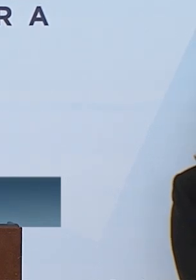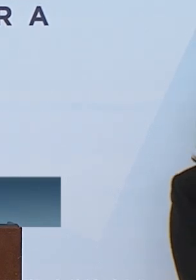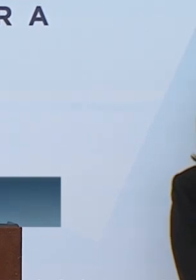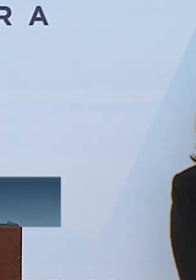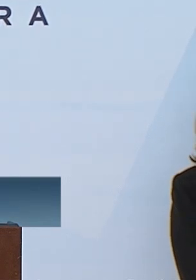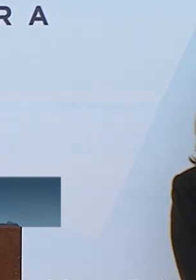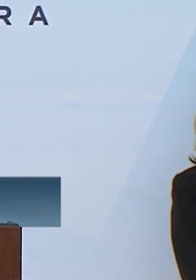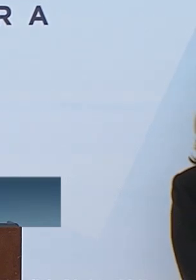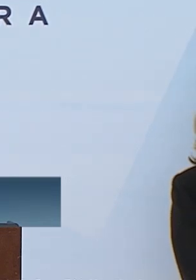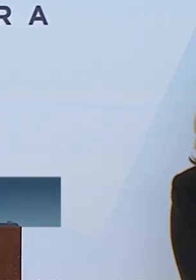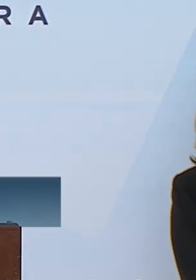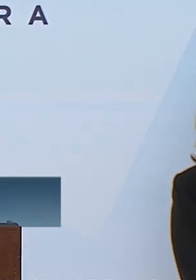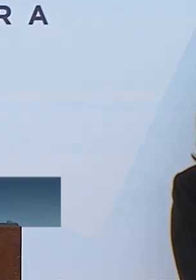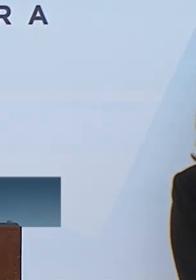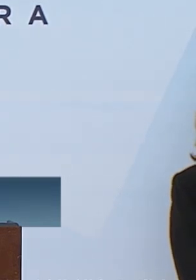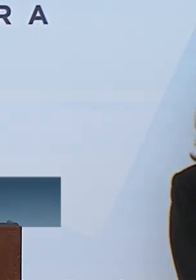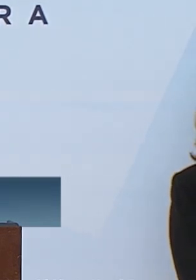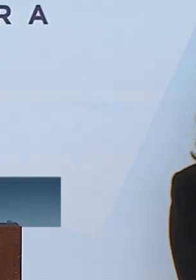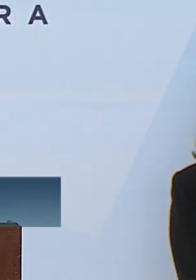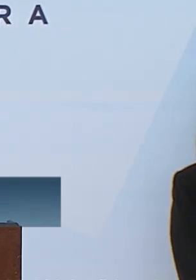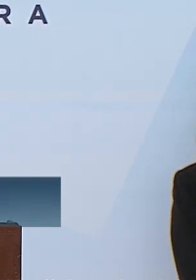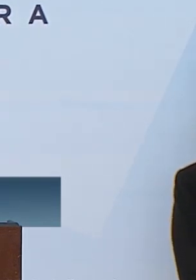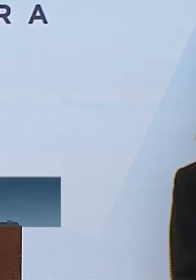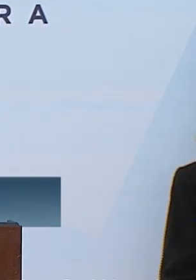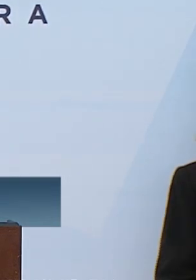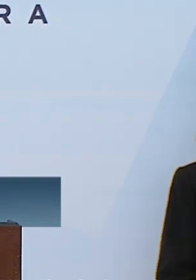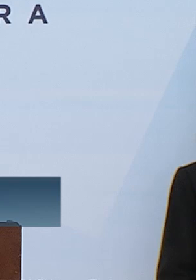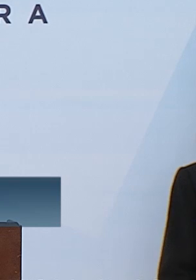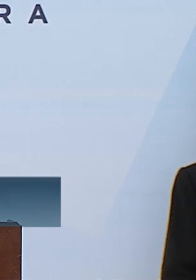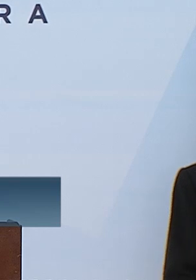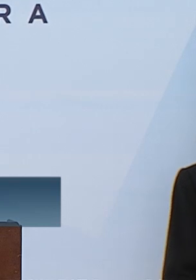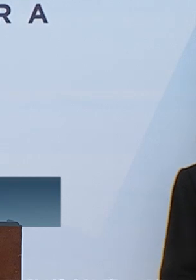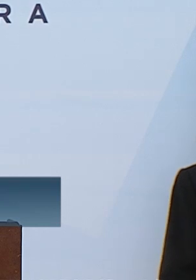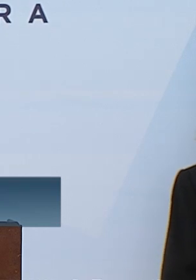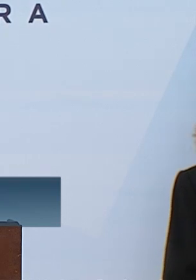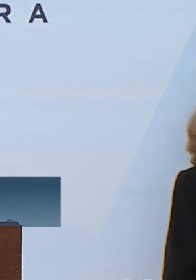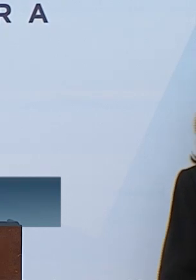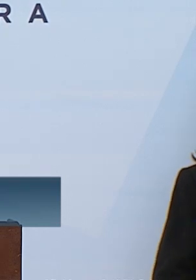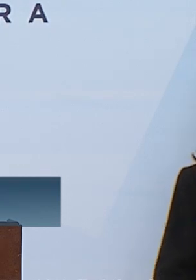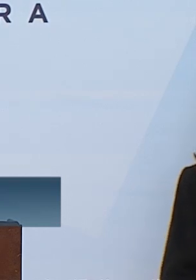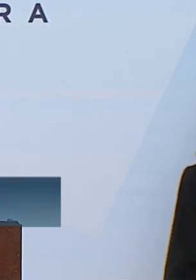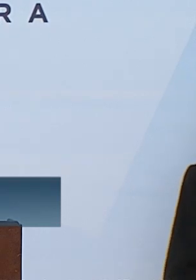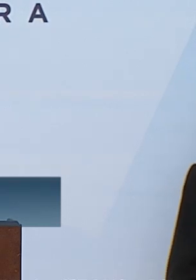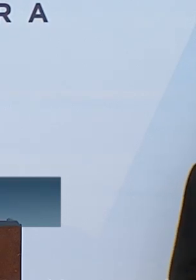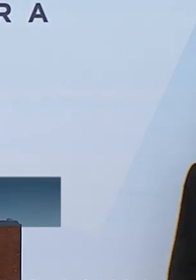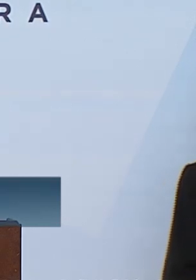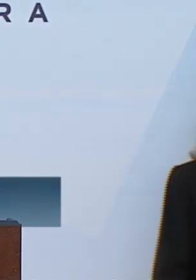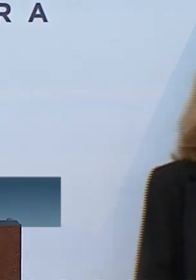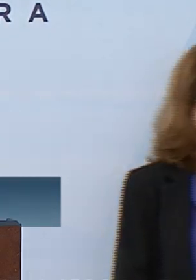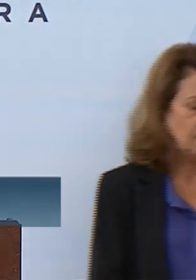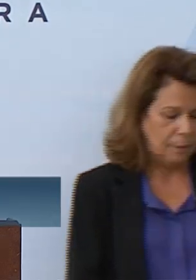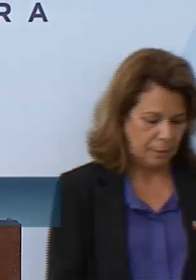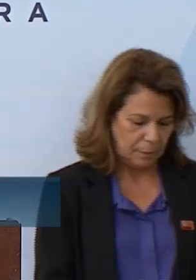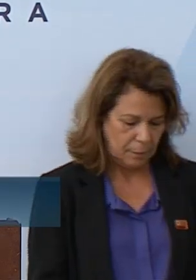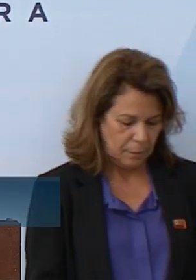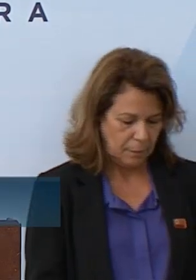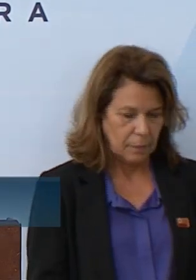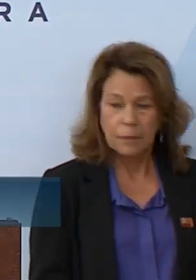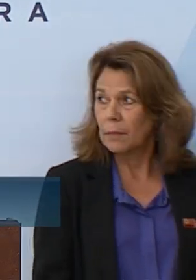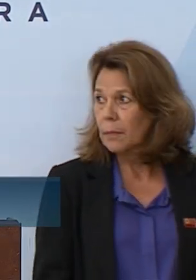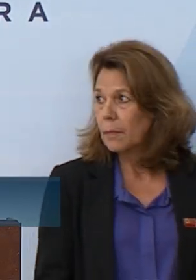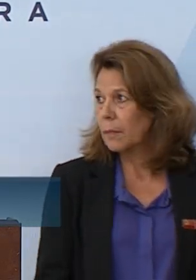fingal e do serpo o Bruno Ferreira Vila e o Carlos Eduardo almea